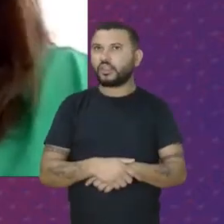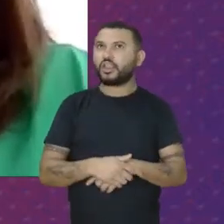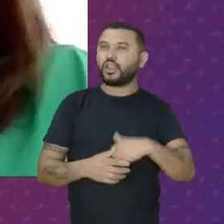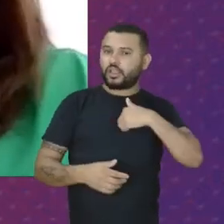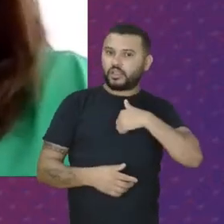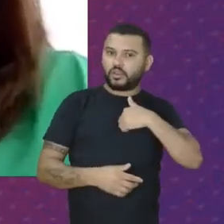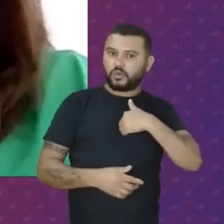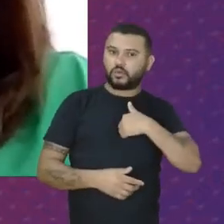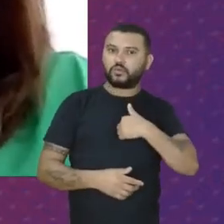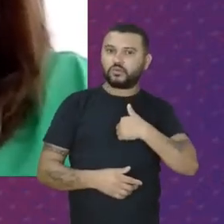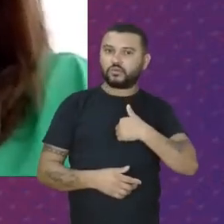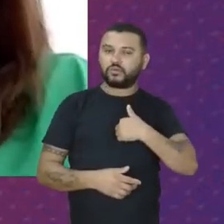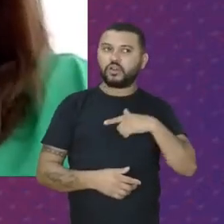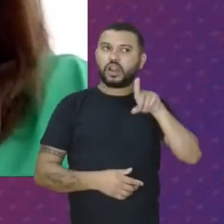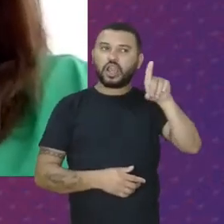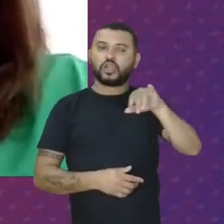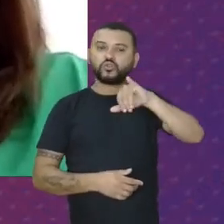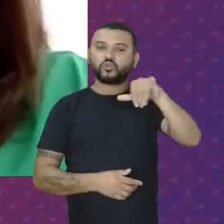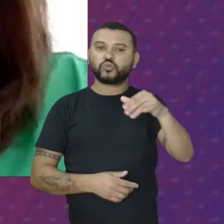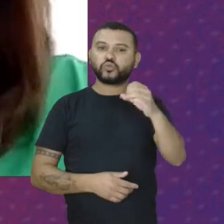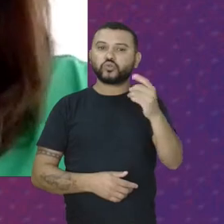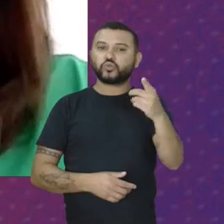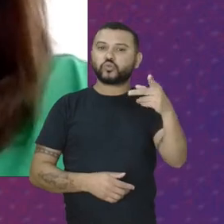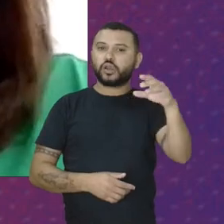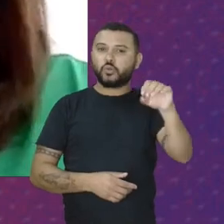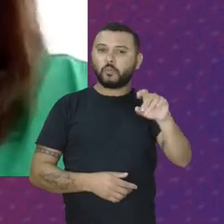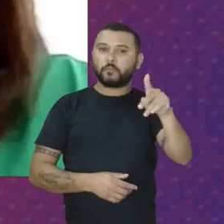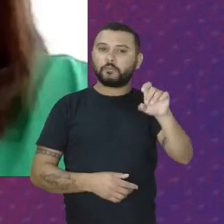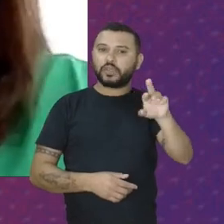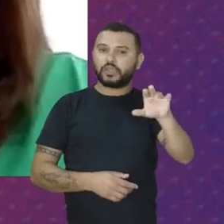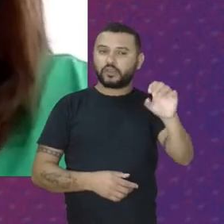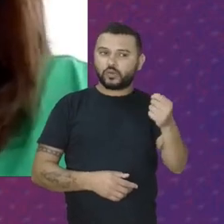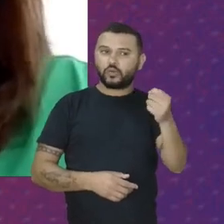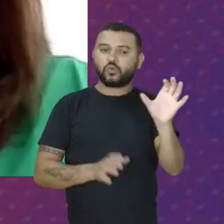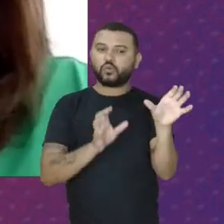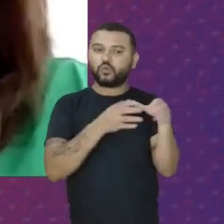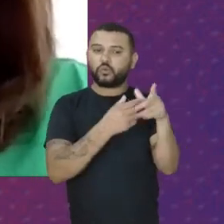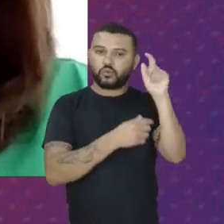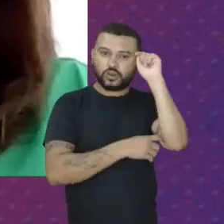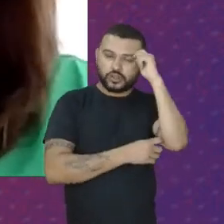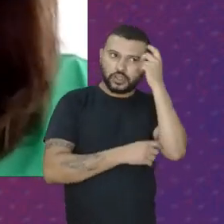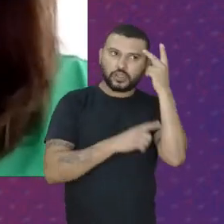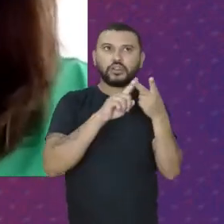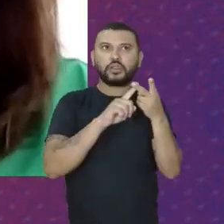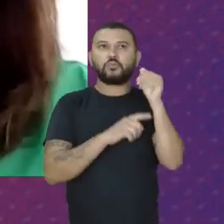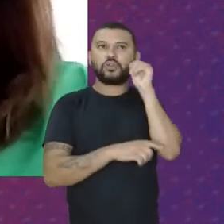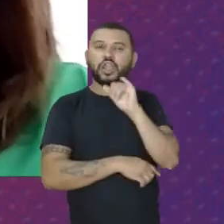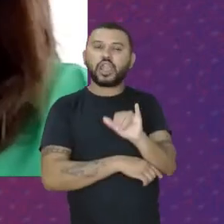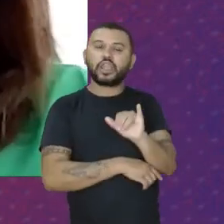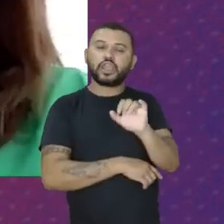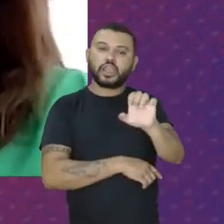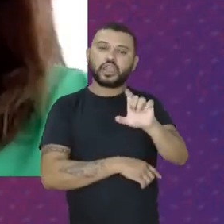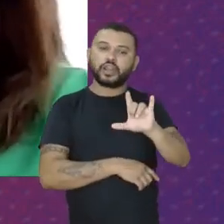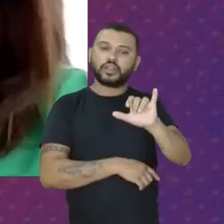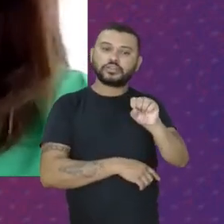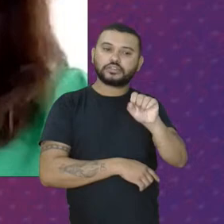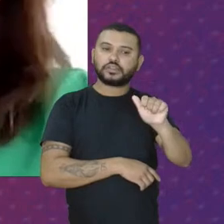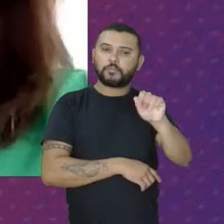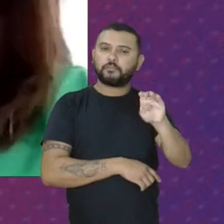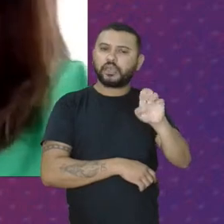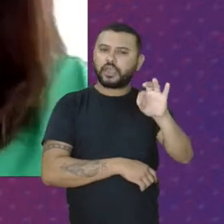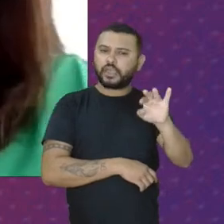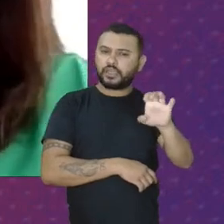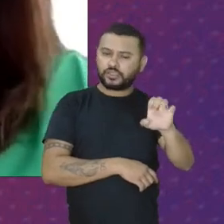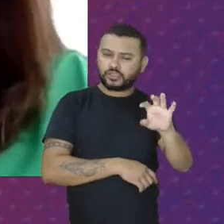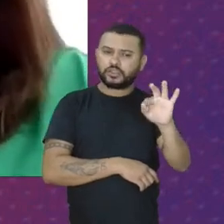terra de João Pedro Teixeira, do Nego Fuba, das Ligas Camponesas, de Elizabeth Teixeira, de mulheres